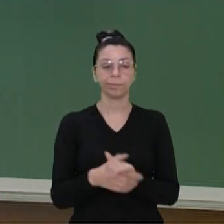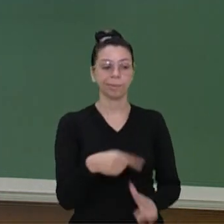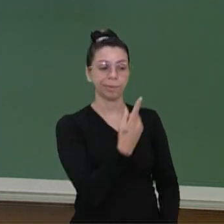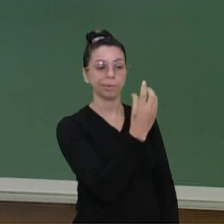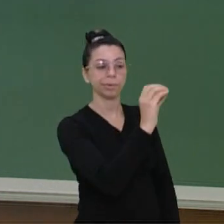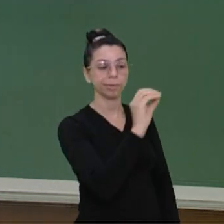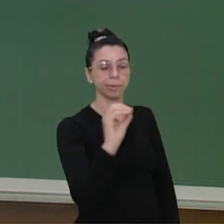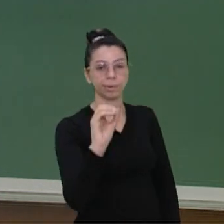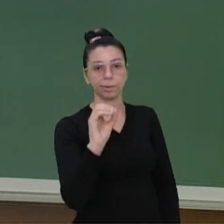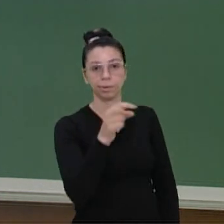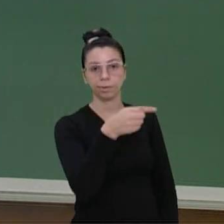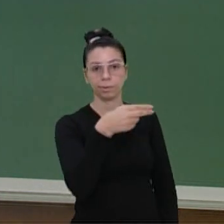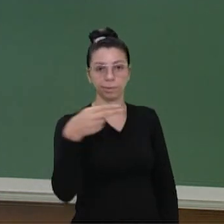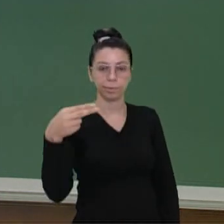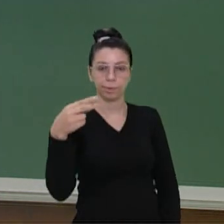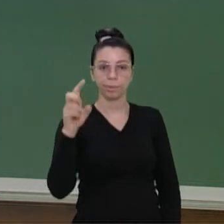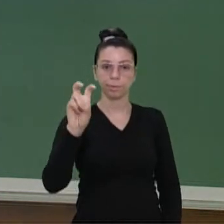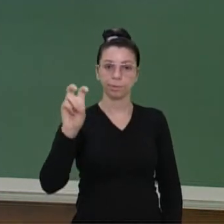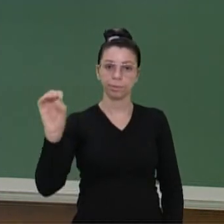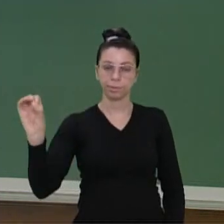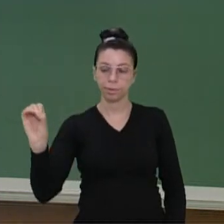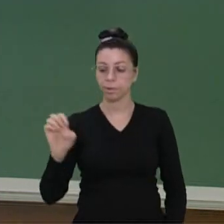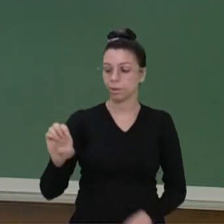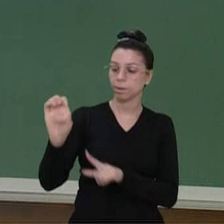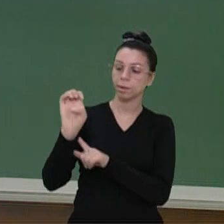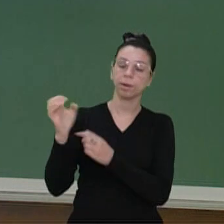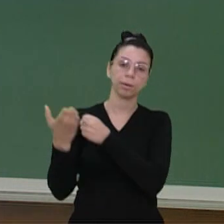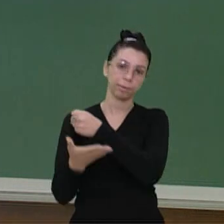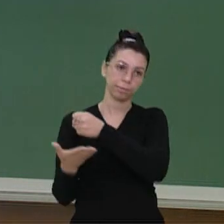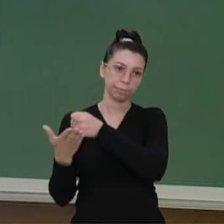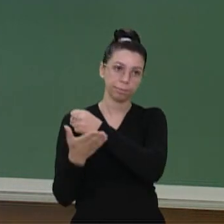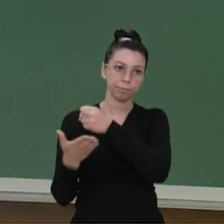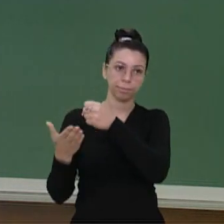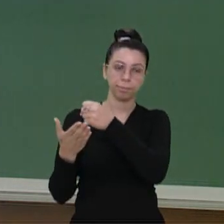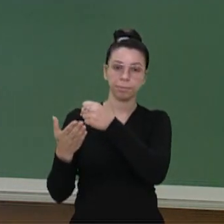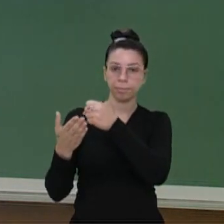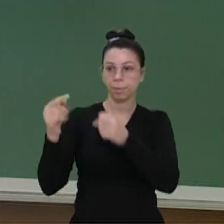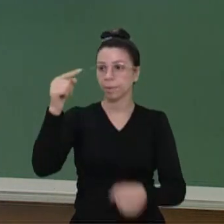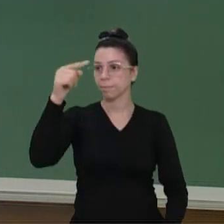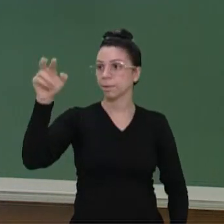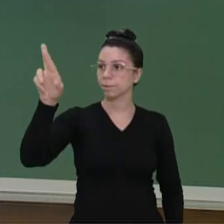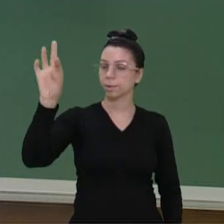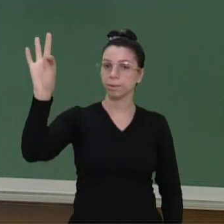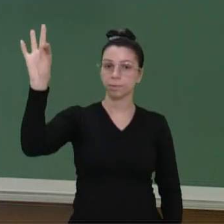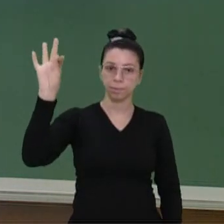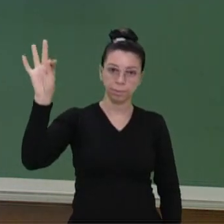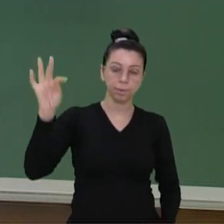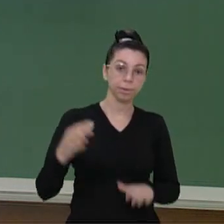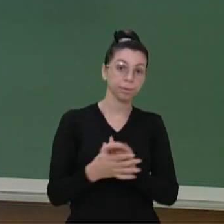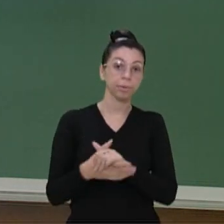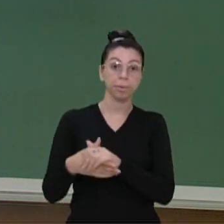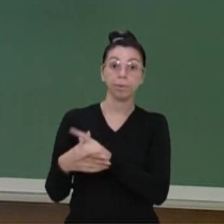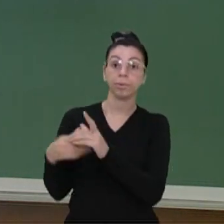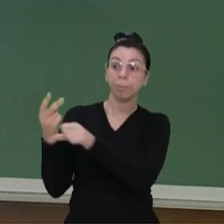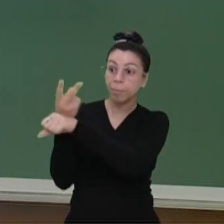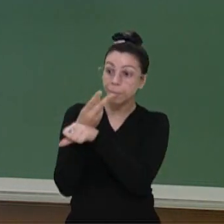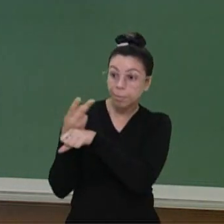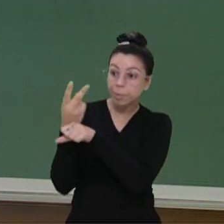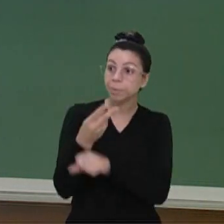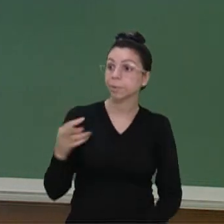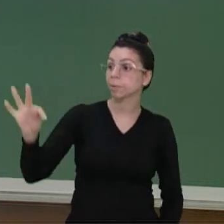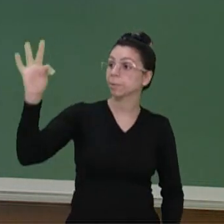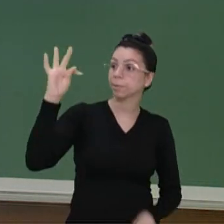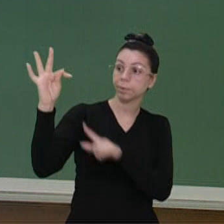500. E o E, que é a base, vai estar elevado a menos RT. Como a gente está buscando o valor de T, esse R nós